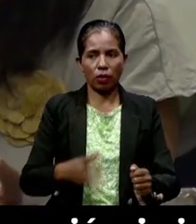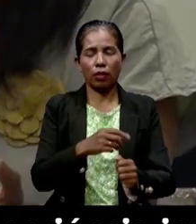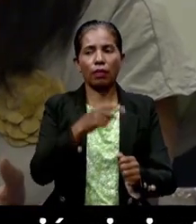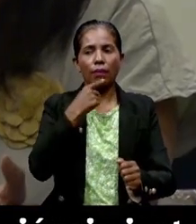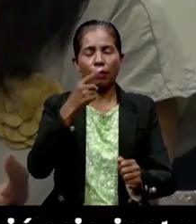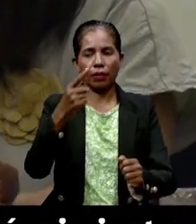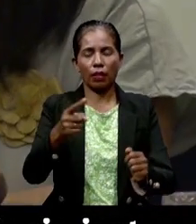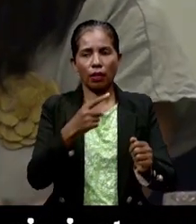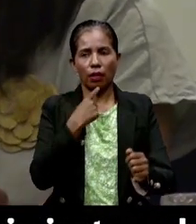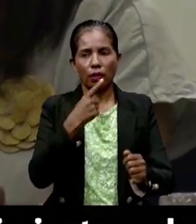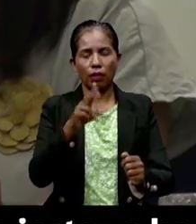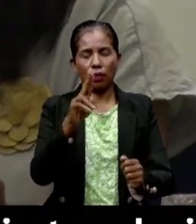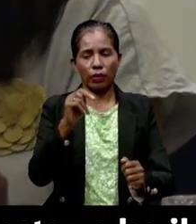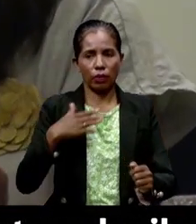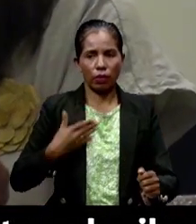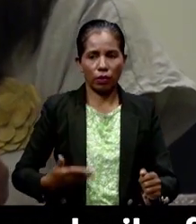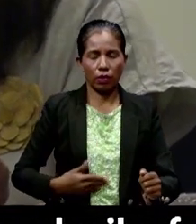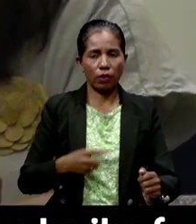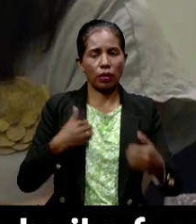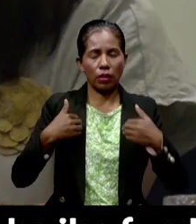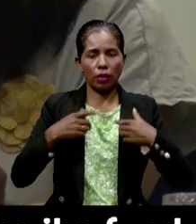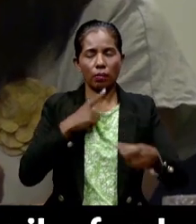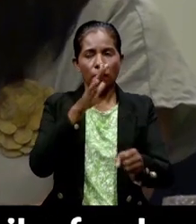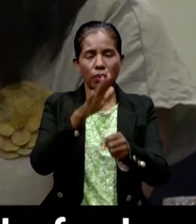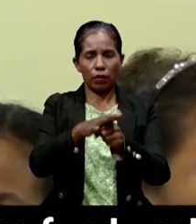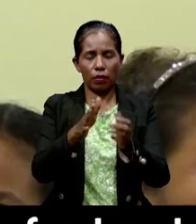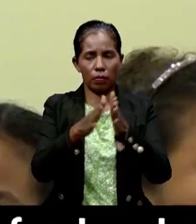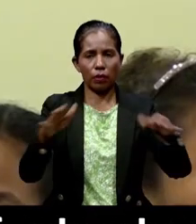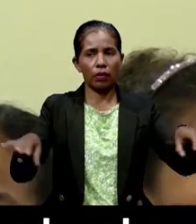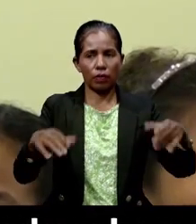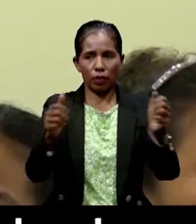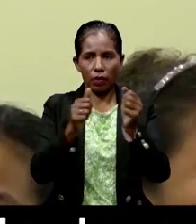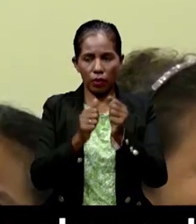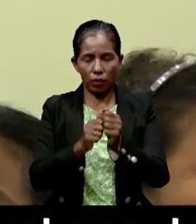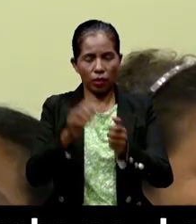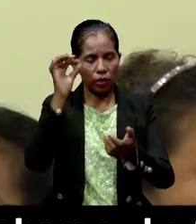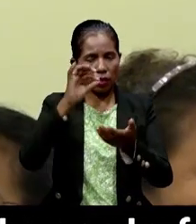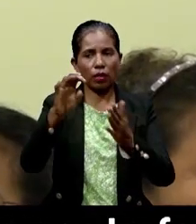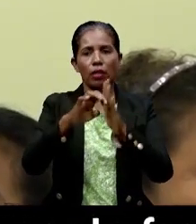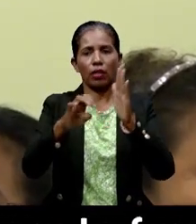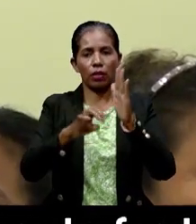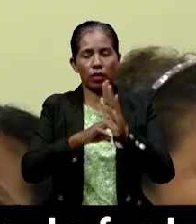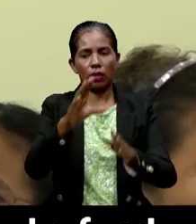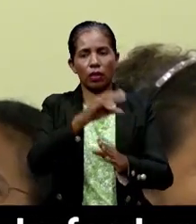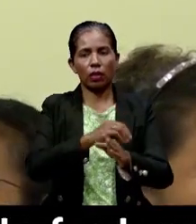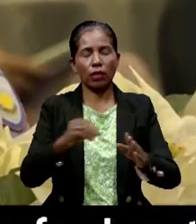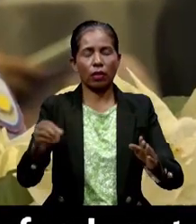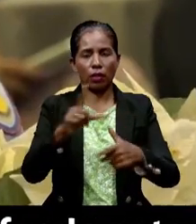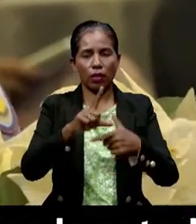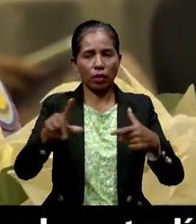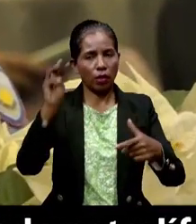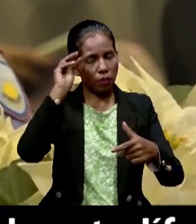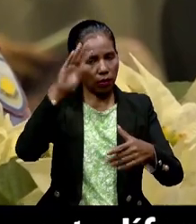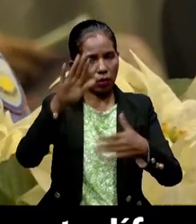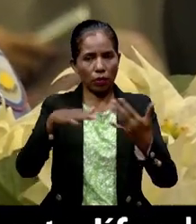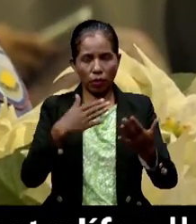tanguinit, hatete UN Women iha compromisso bot atu serviço hamutu ko secretário Estado de Igualdade no linhas